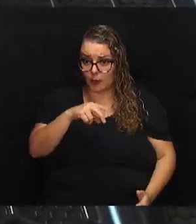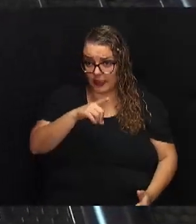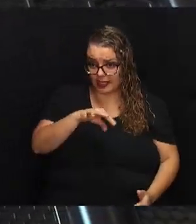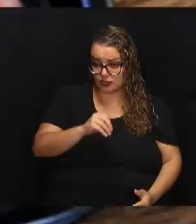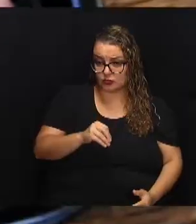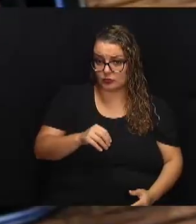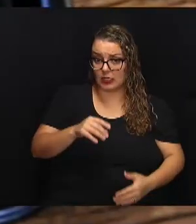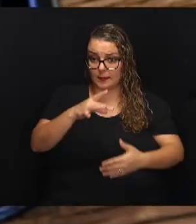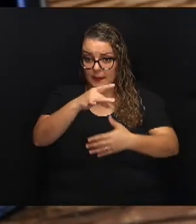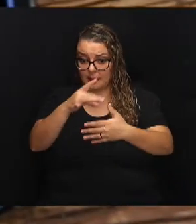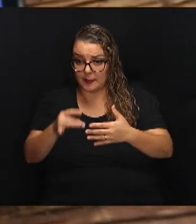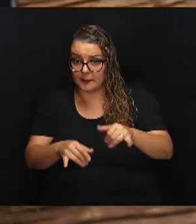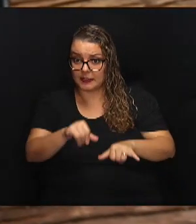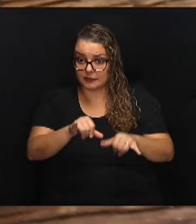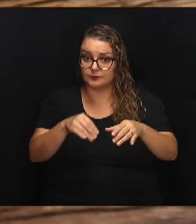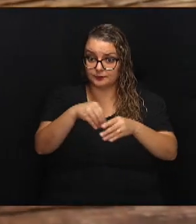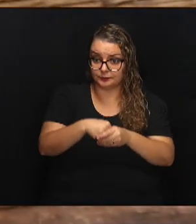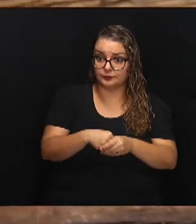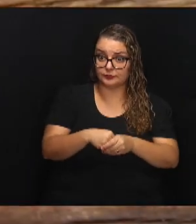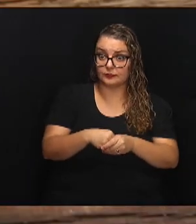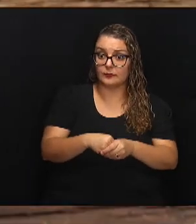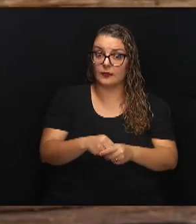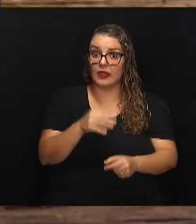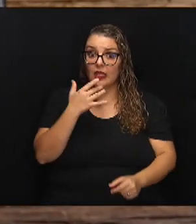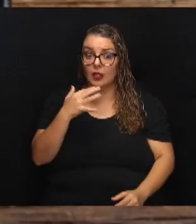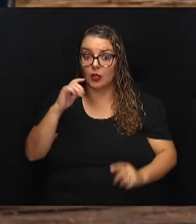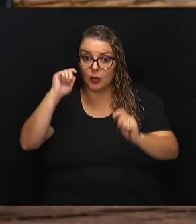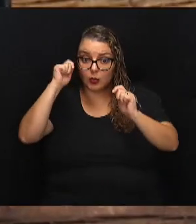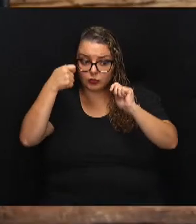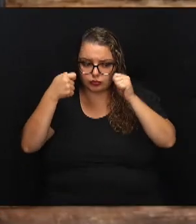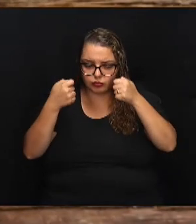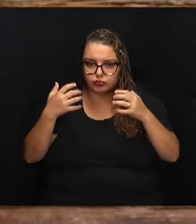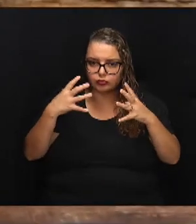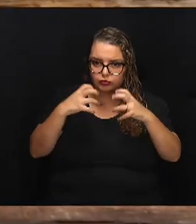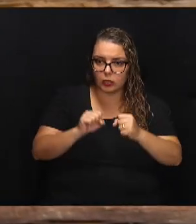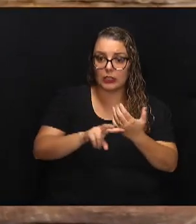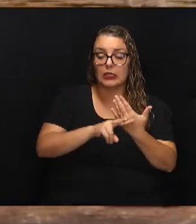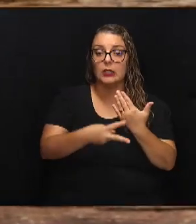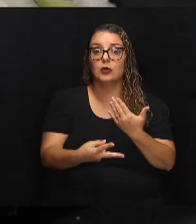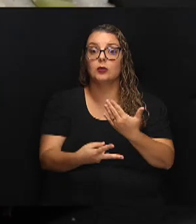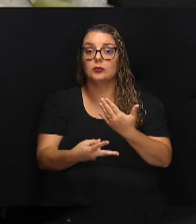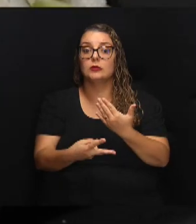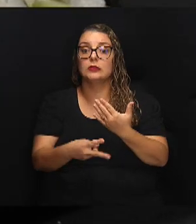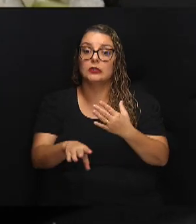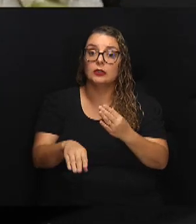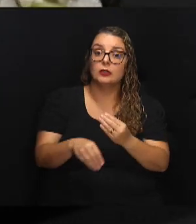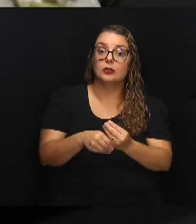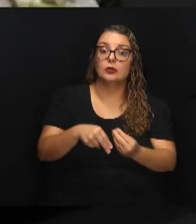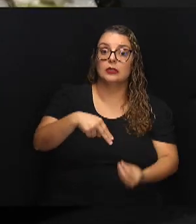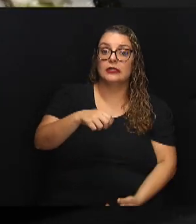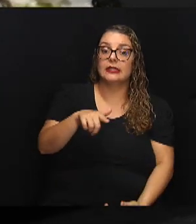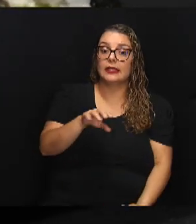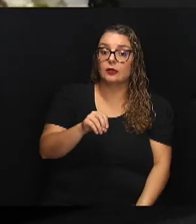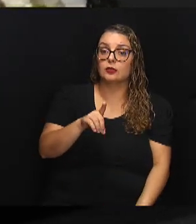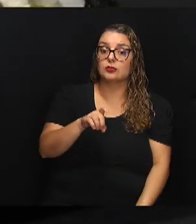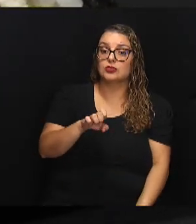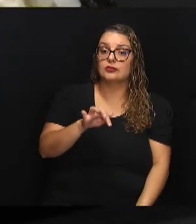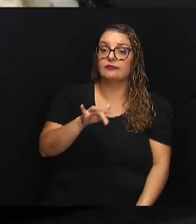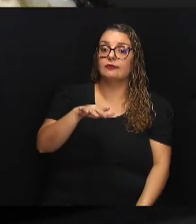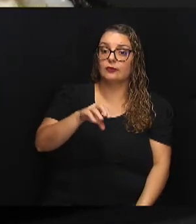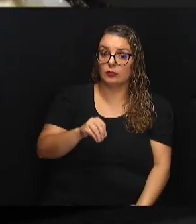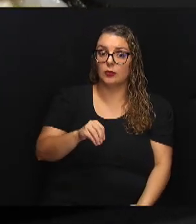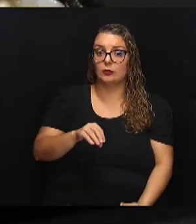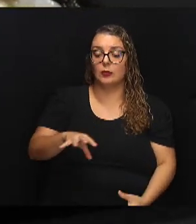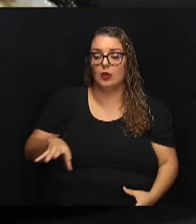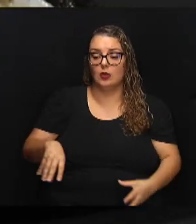componentes químicos. A cor escura desse material é frequentemente resultado da adição de negro de fumo, derivado da